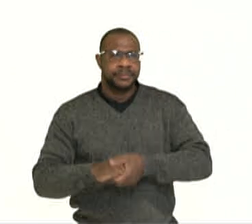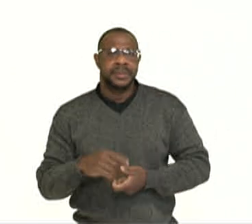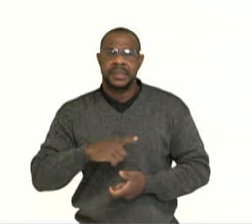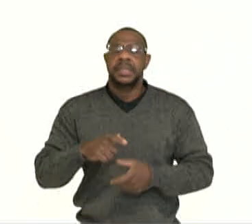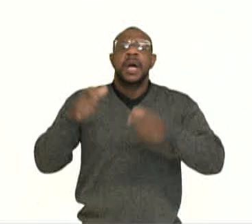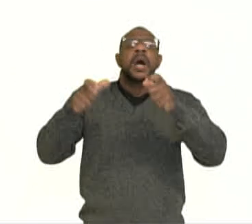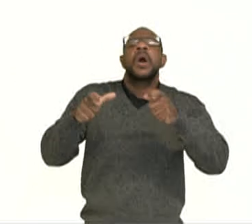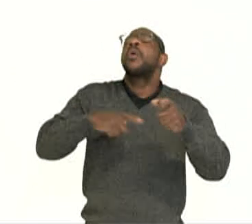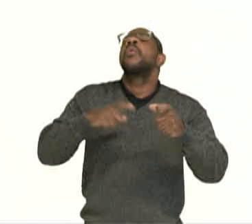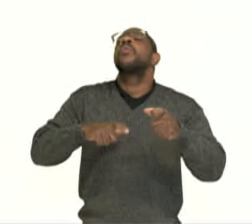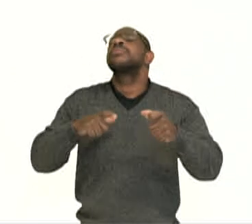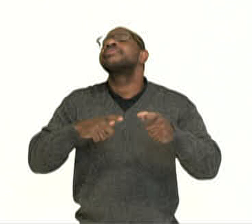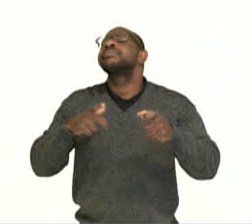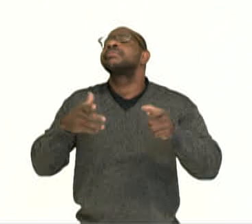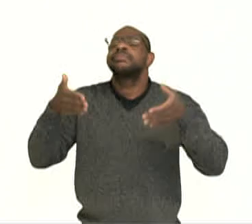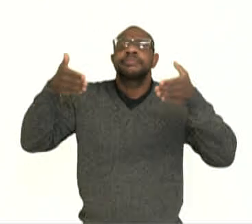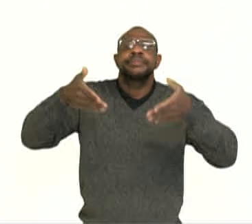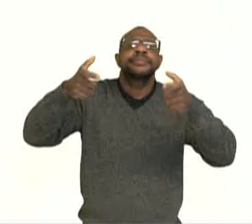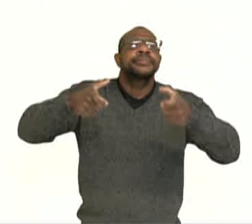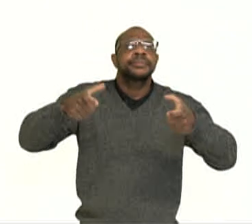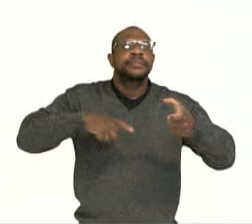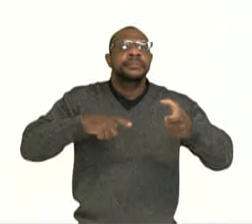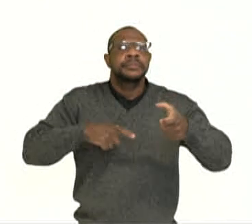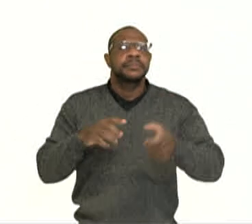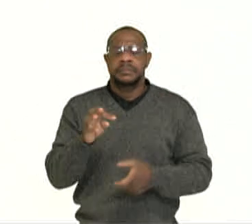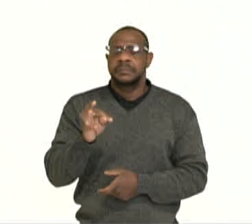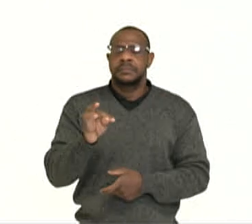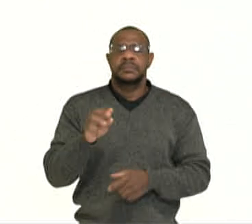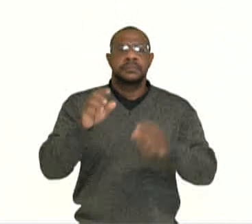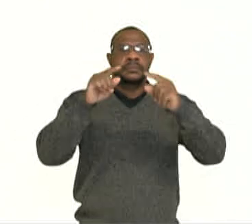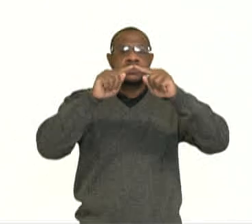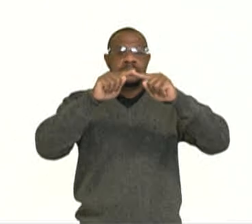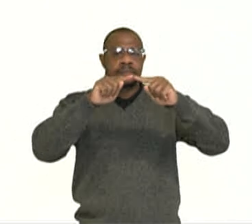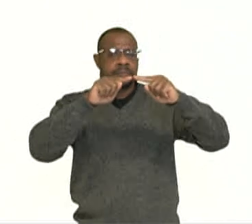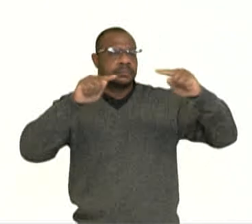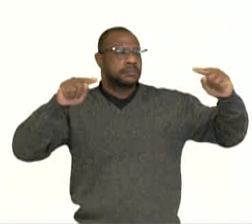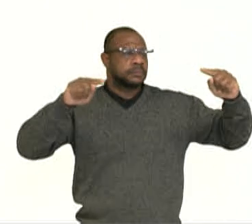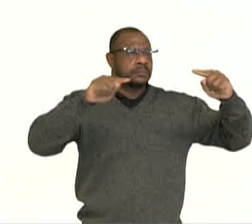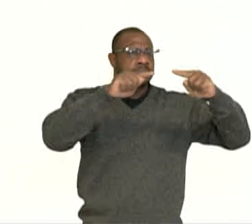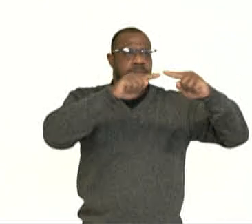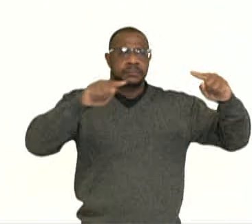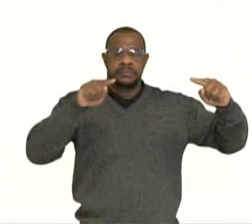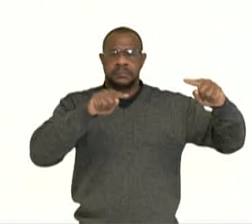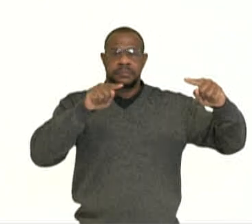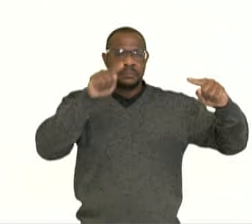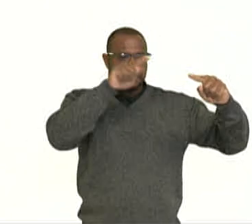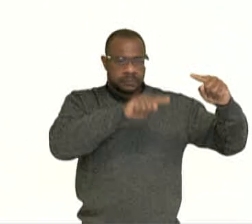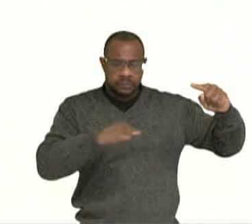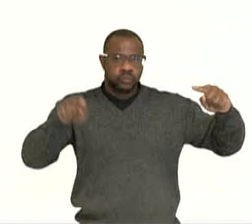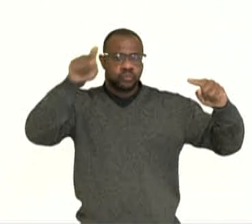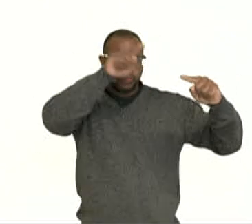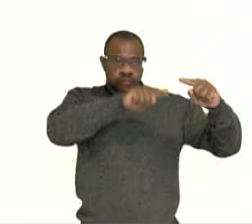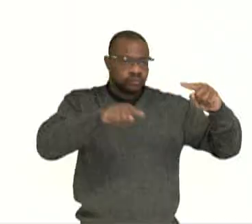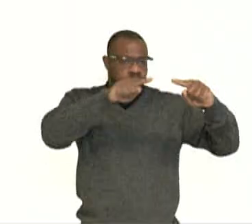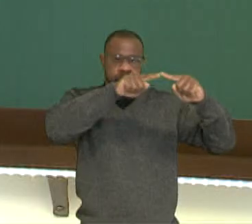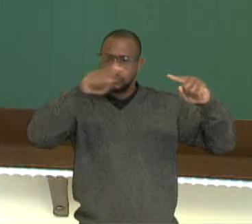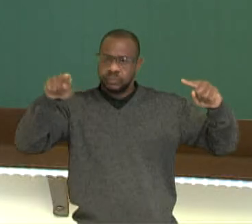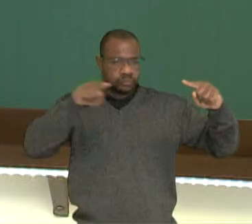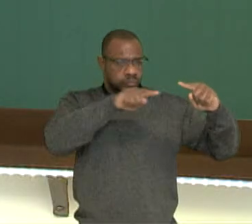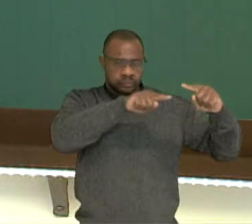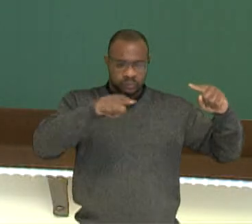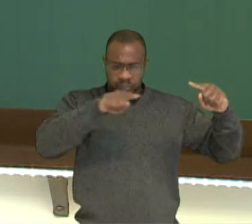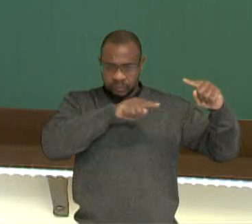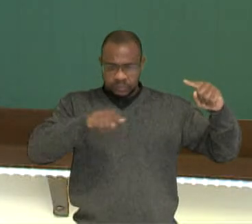entre o trópico de Câncer e o Círculo Polar Ártico. No caso do